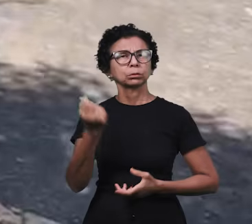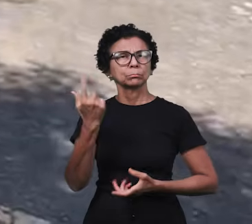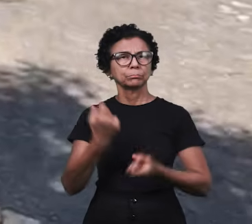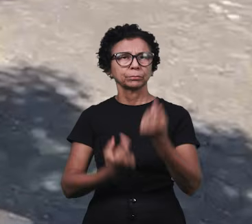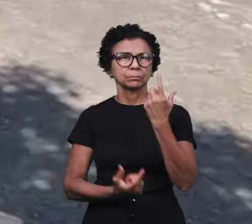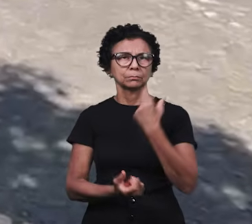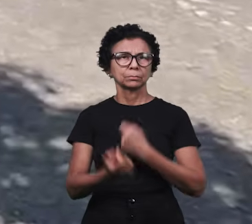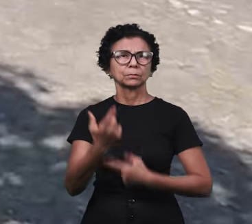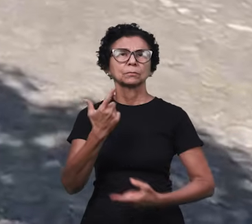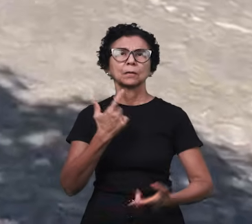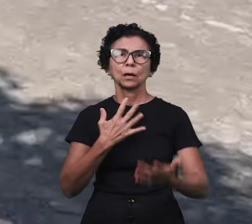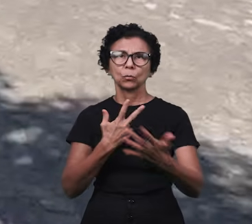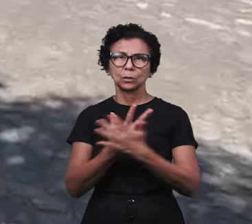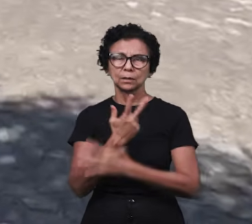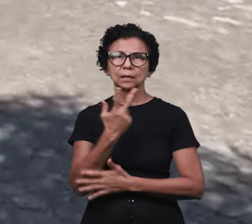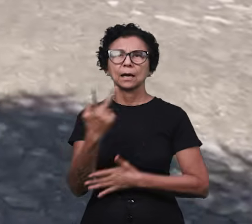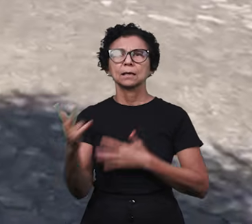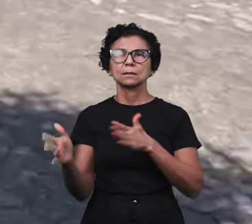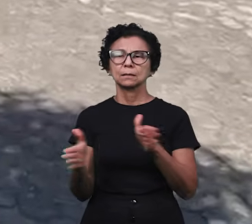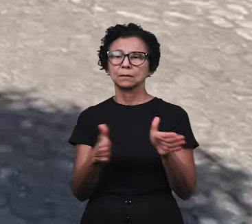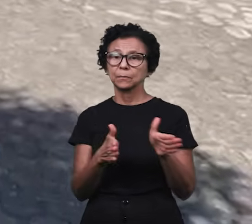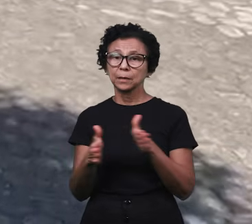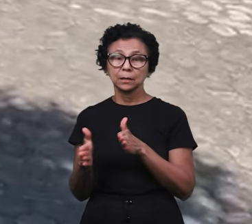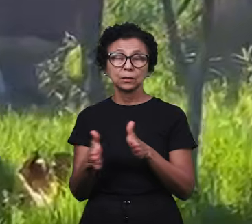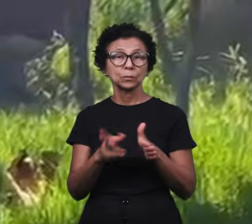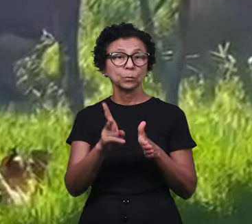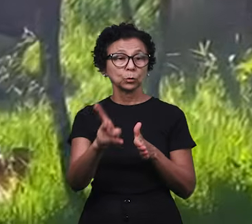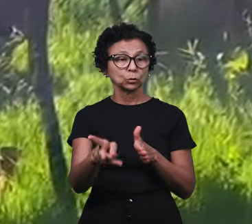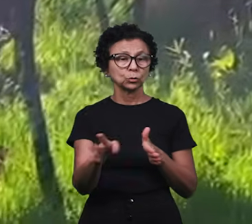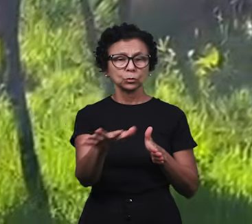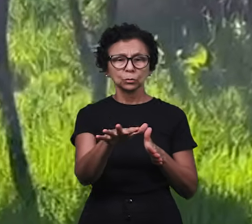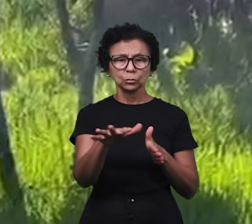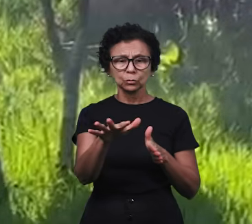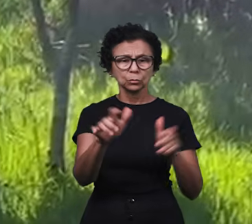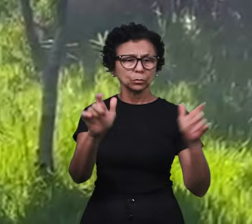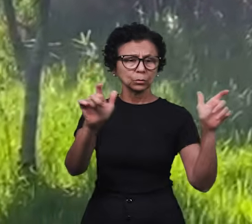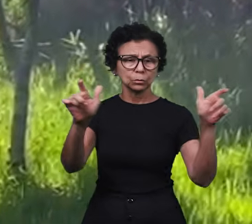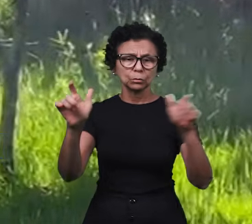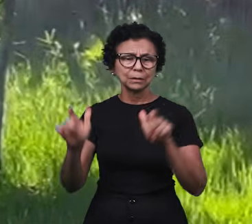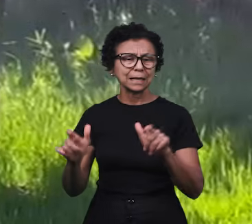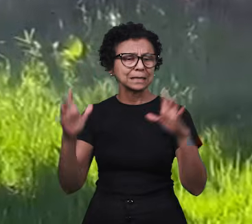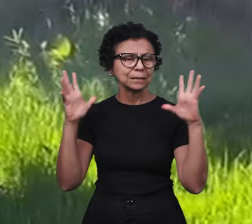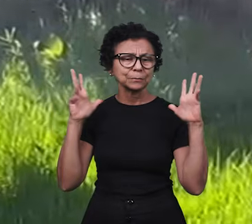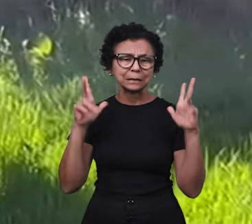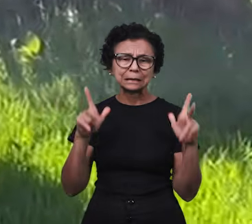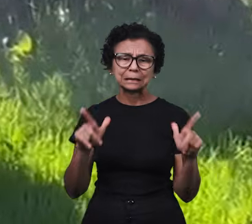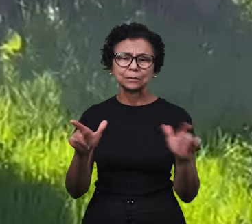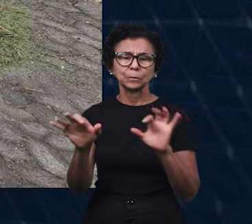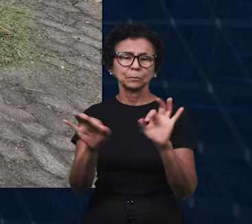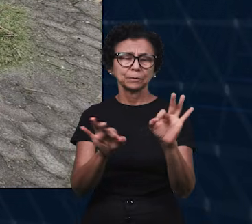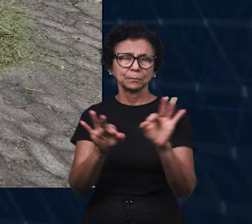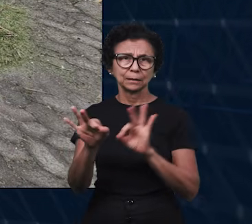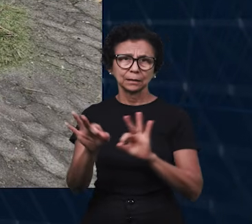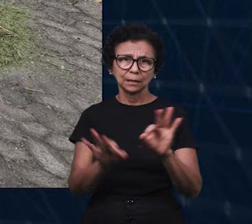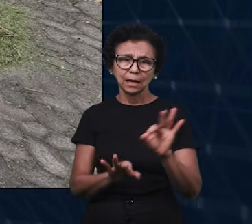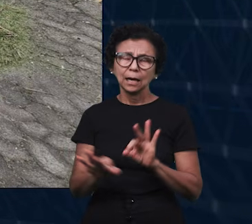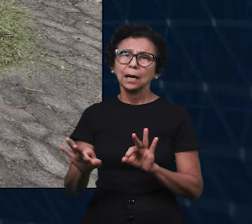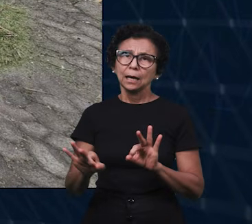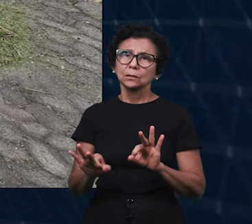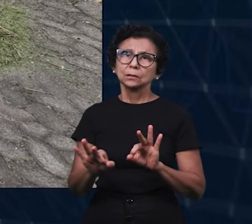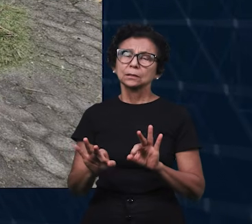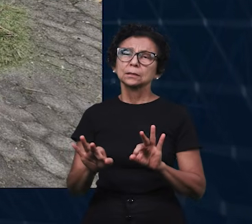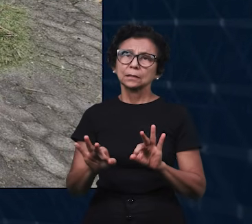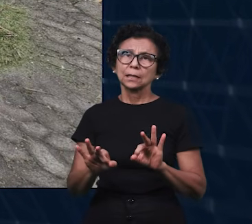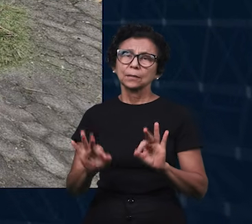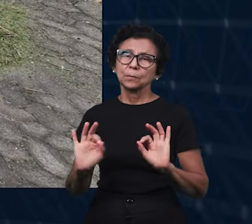periodicamente, reunindo voluntários que se dedicam ao cuidado e à conservação do local, contribuindo para que o Manaim esteja sempre preparado